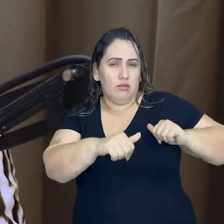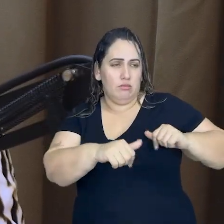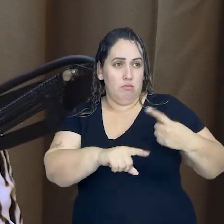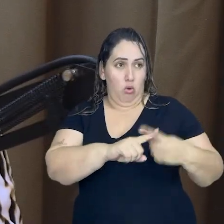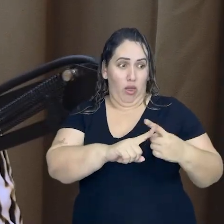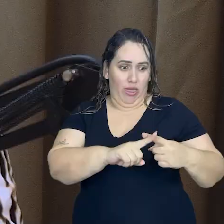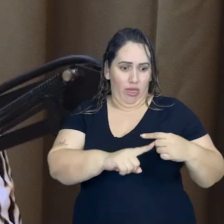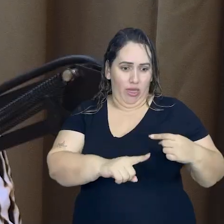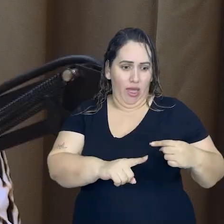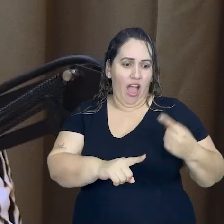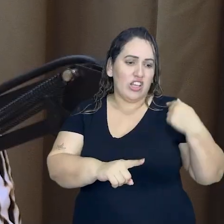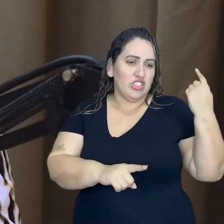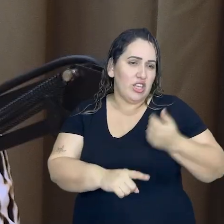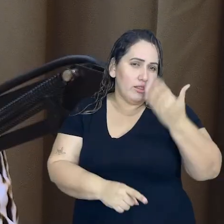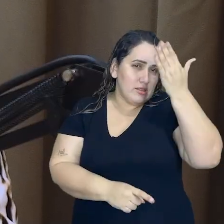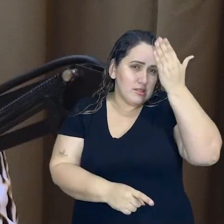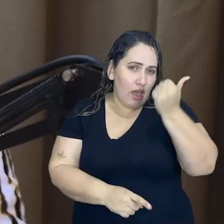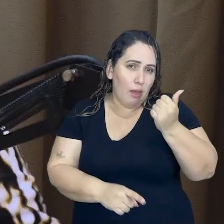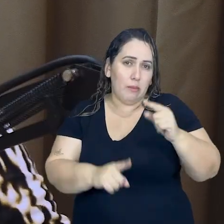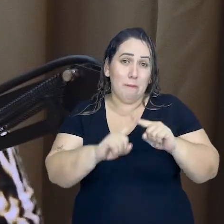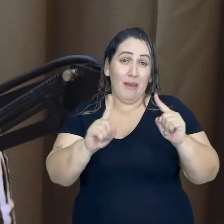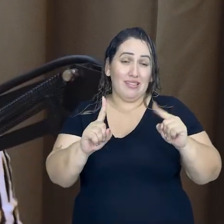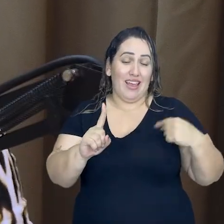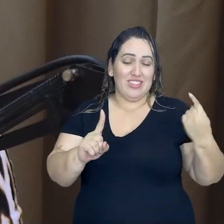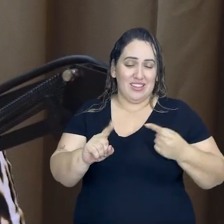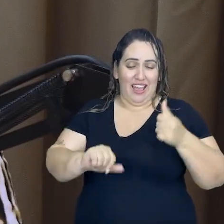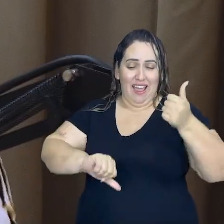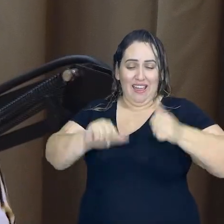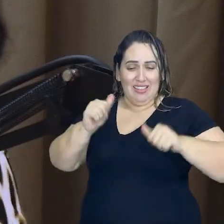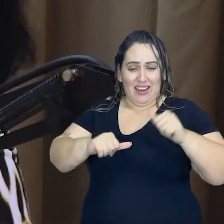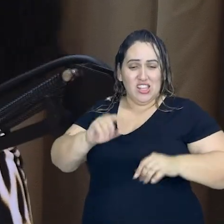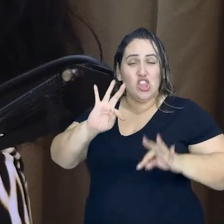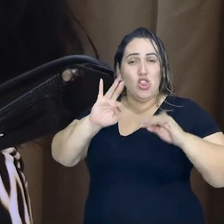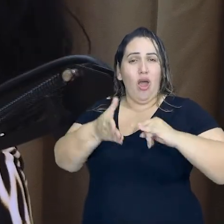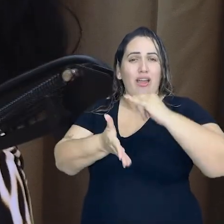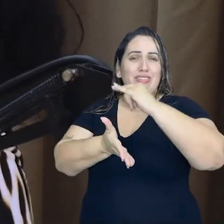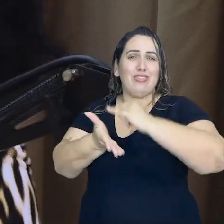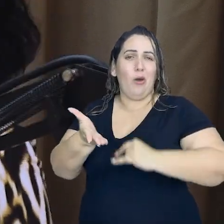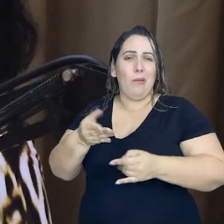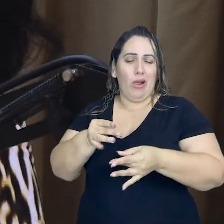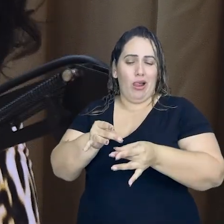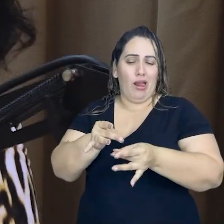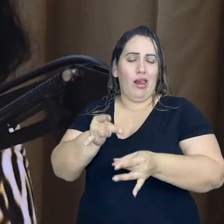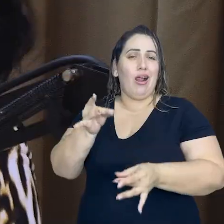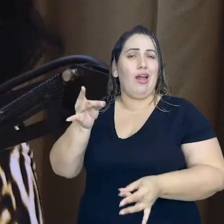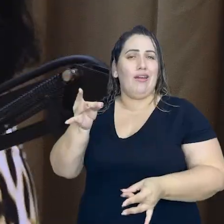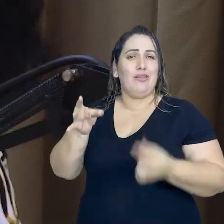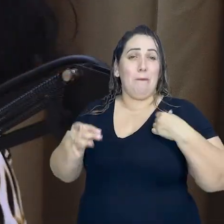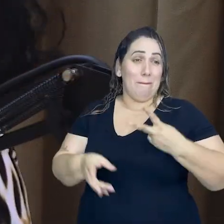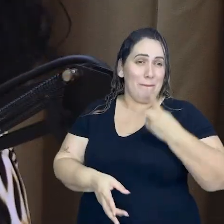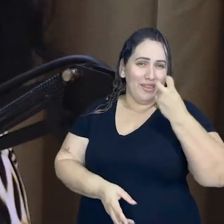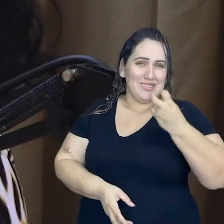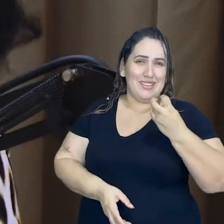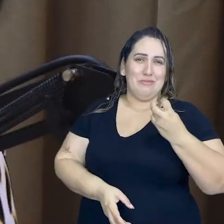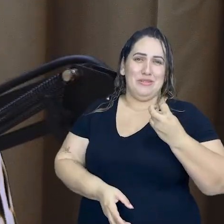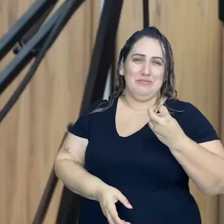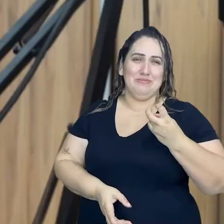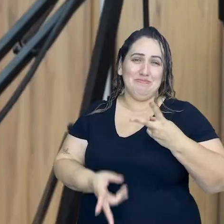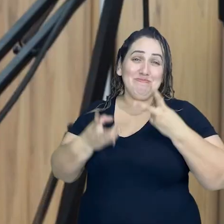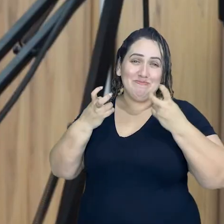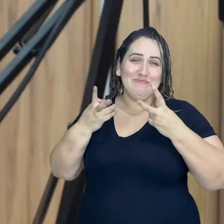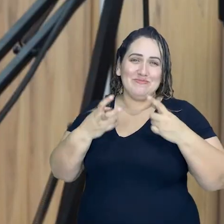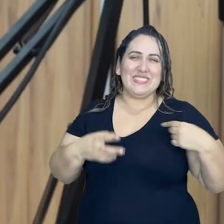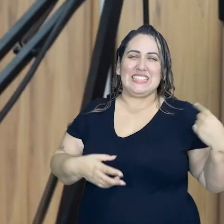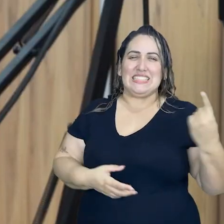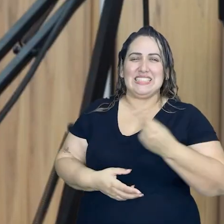Mas, assim, aqui você está vendo a dualidade e a riqueza do debate.